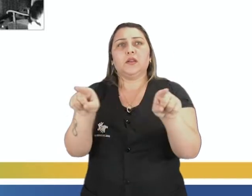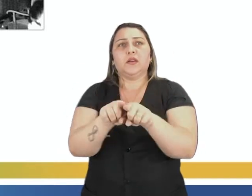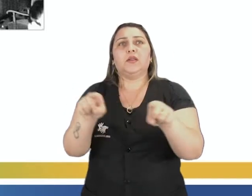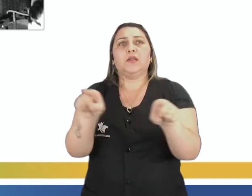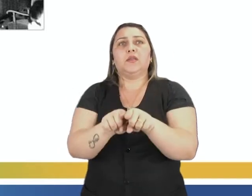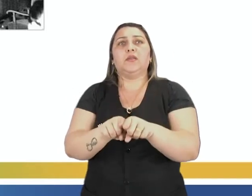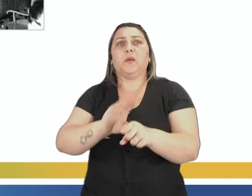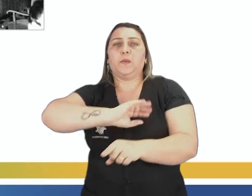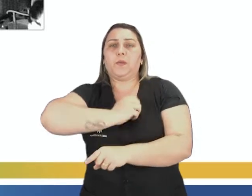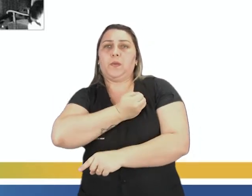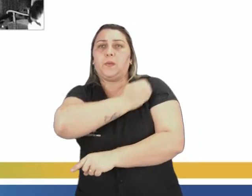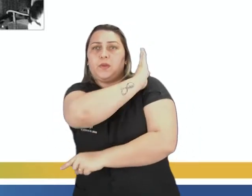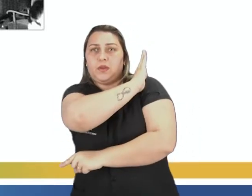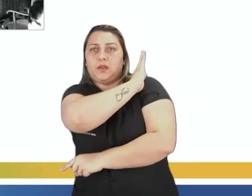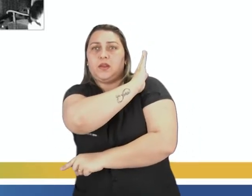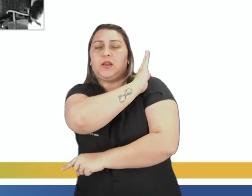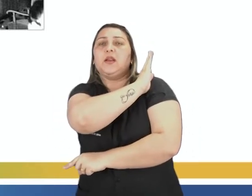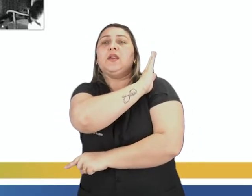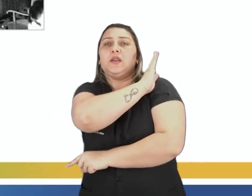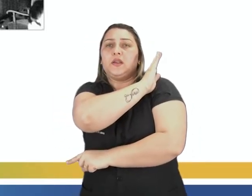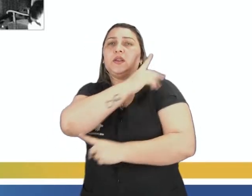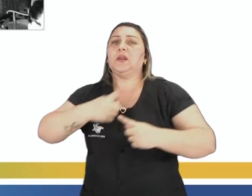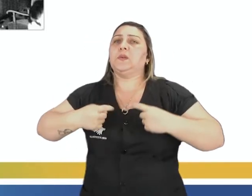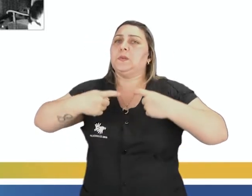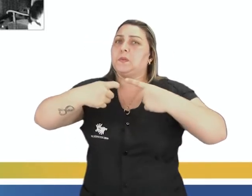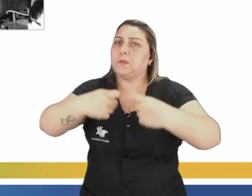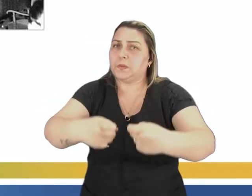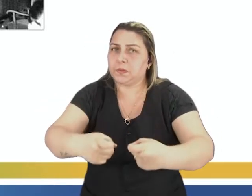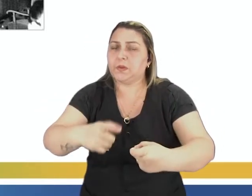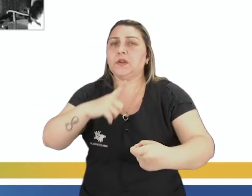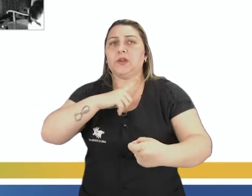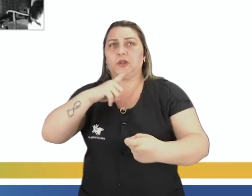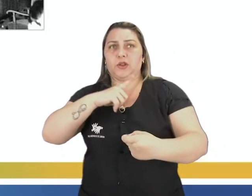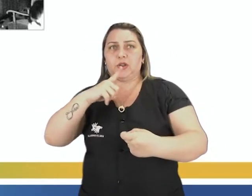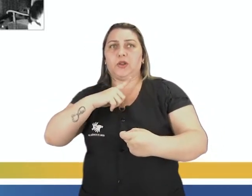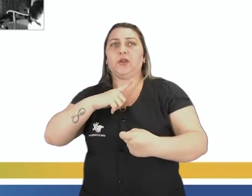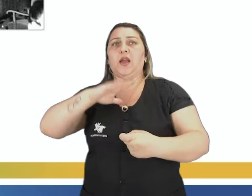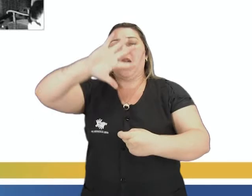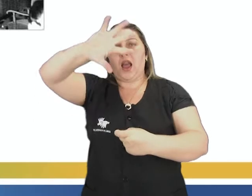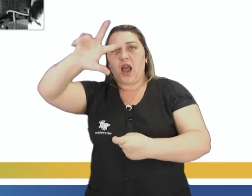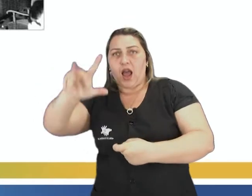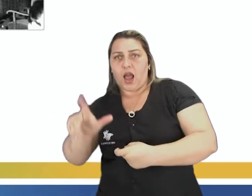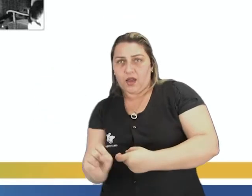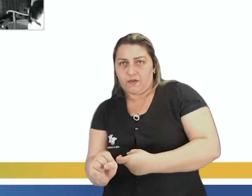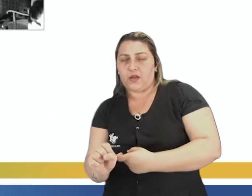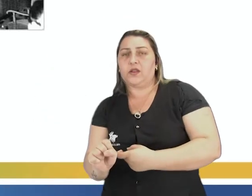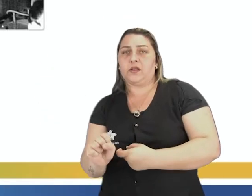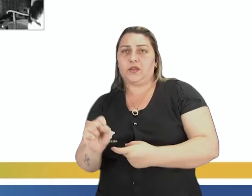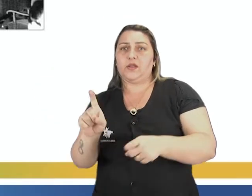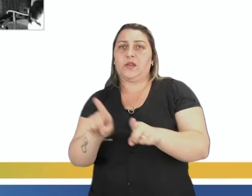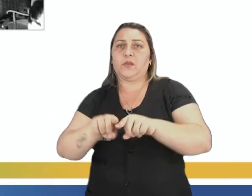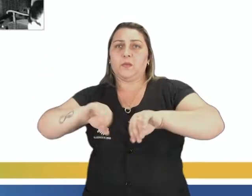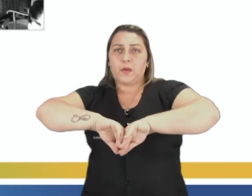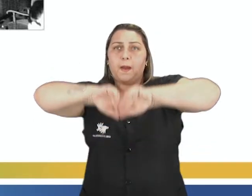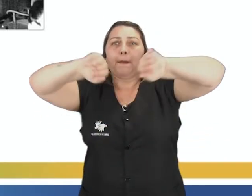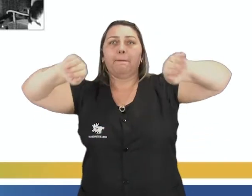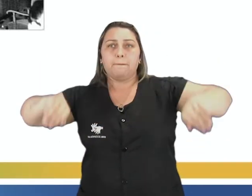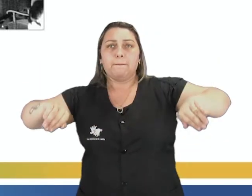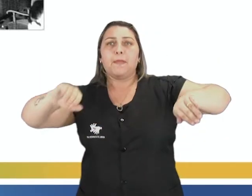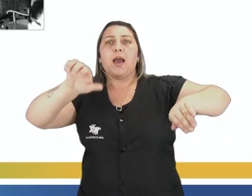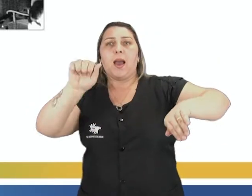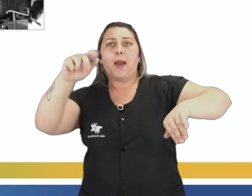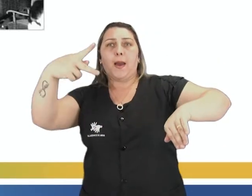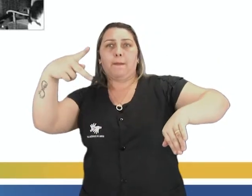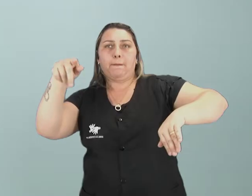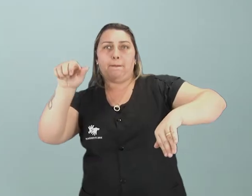condenação do racismo e da corrida armamentista. Isso existia. Nós temos o caso da África do Sul, com a criação do apartheid. Isso aí foi